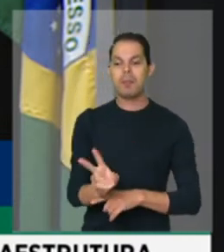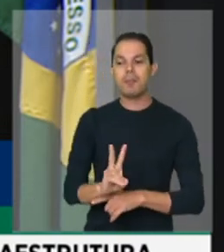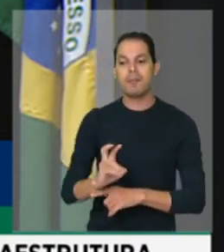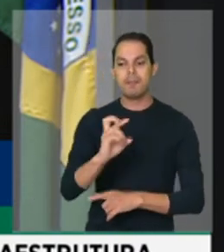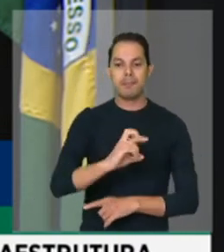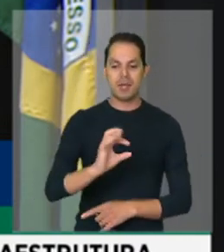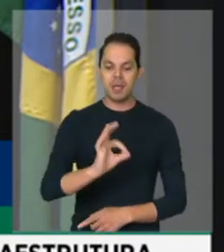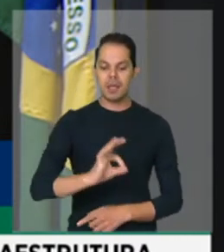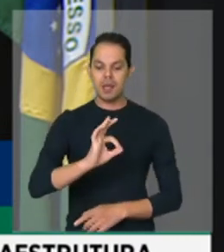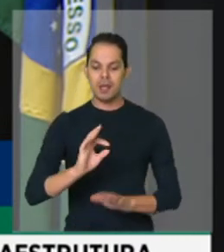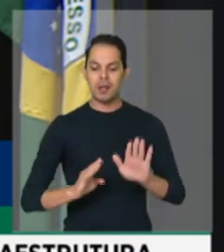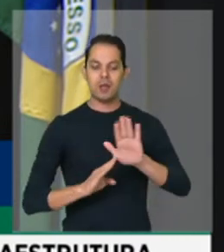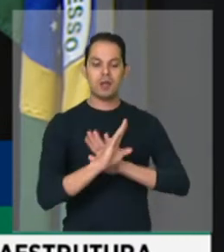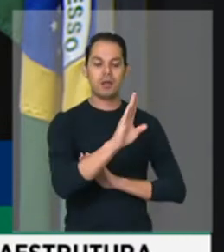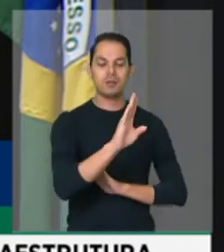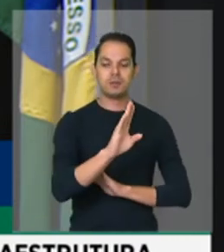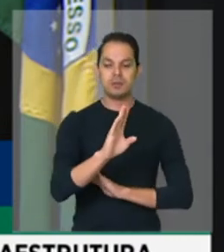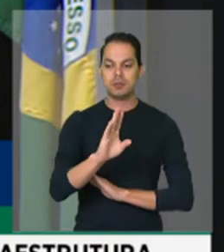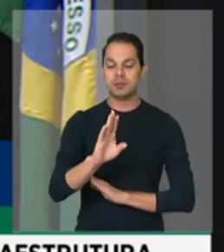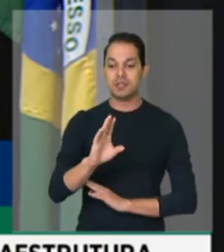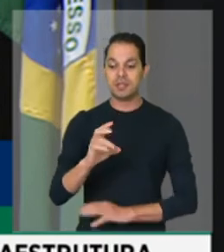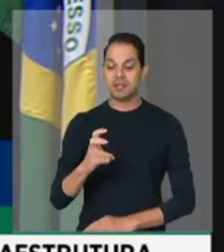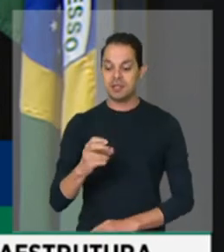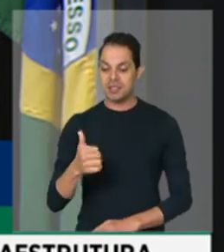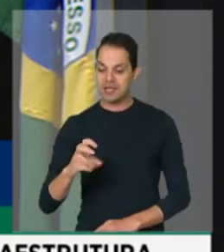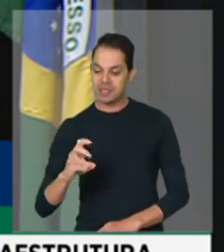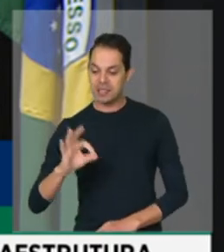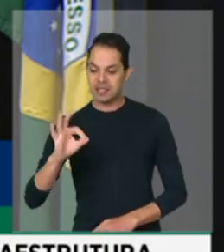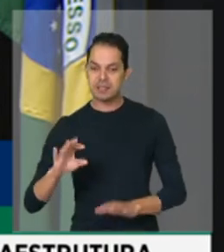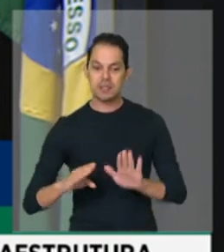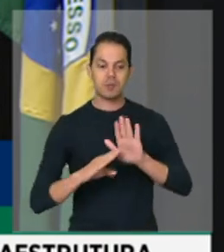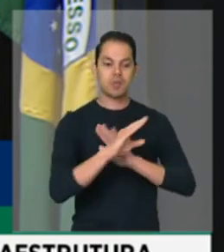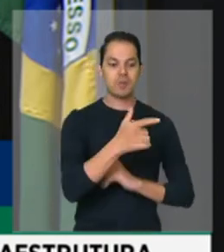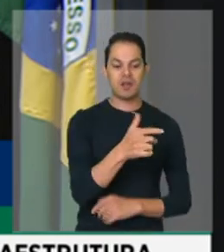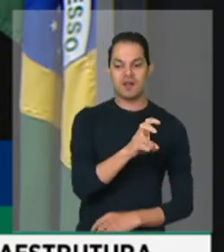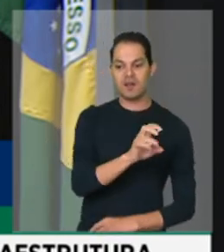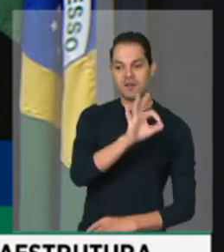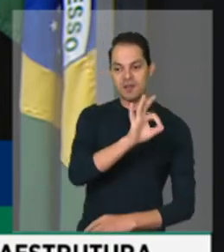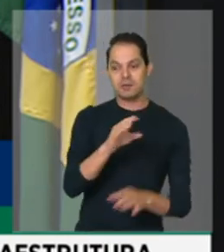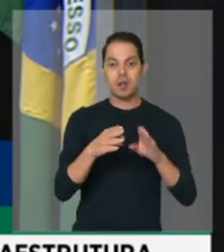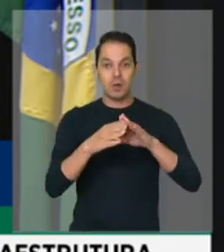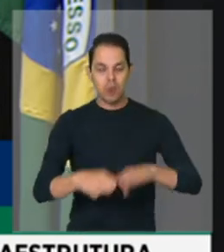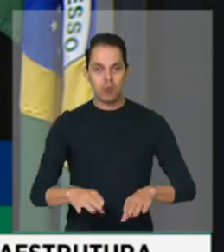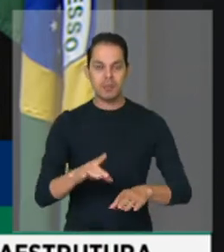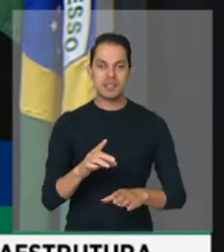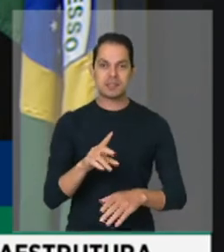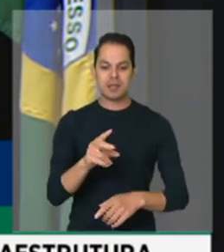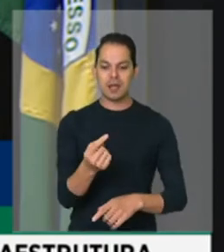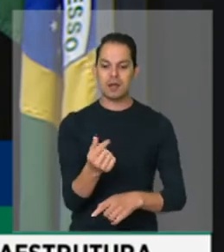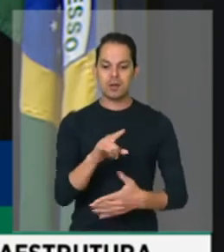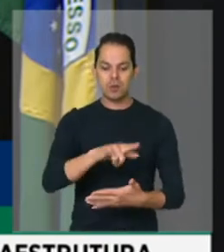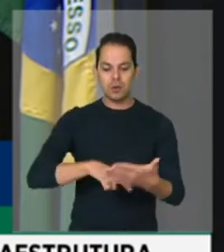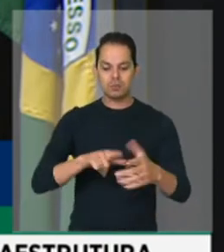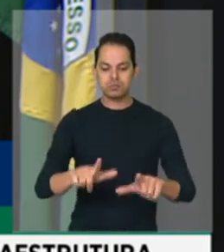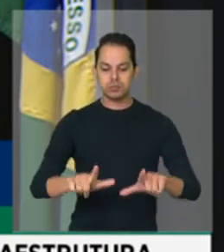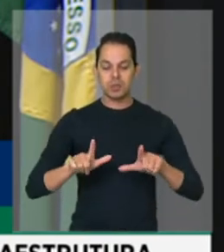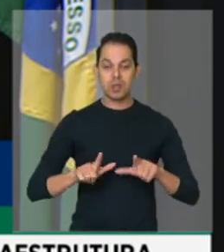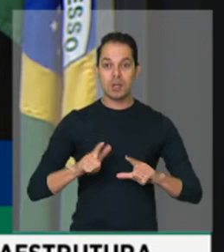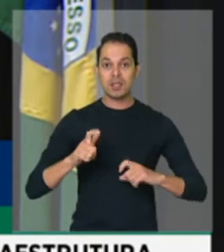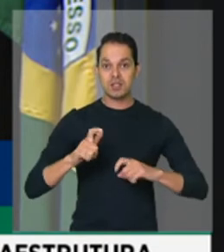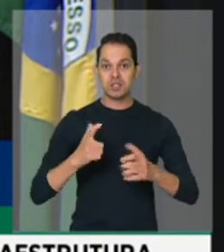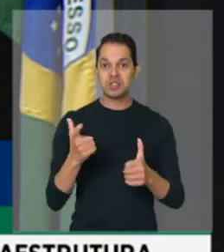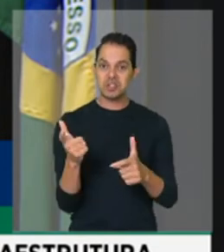taxação das instituições financeiras de 15% para 25%, para compensar essas debêntures, não encontramos um espaço para fazer